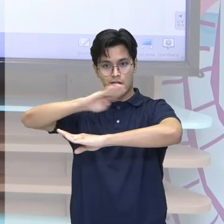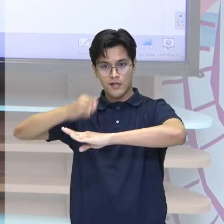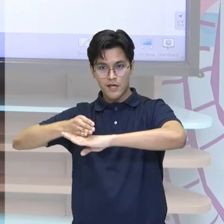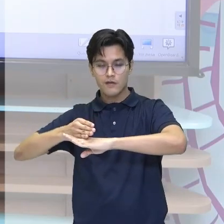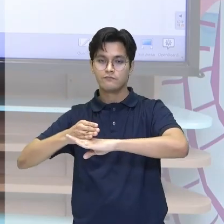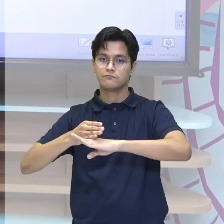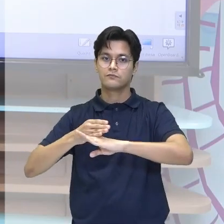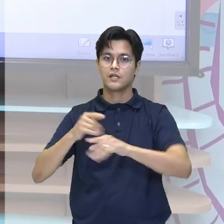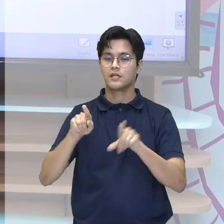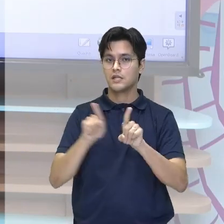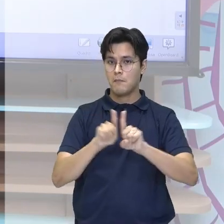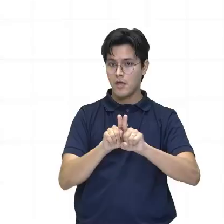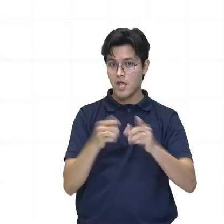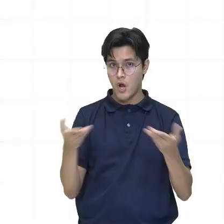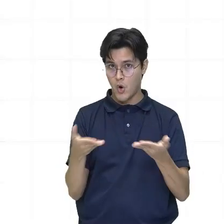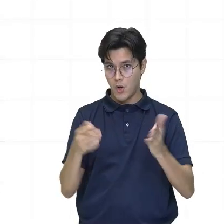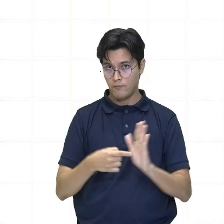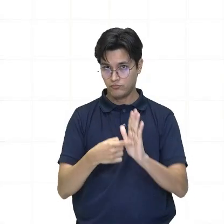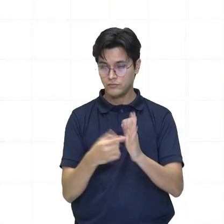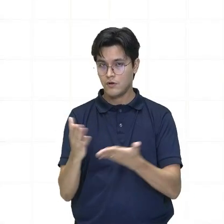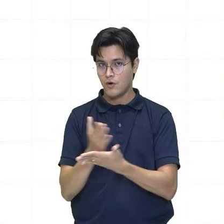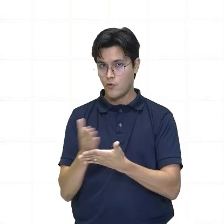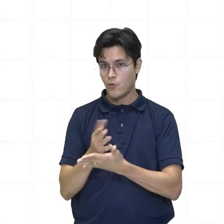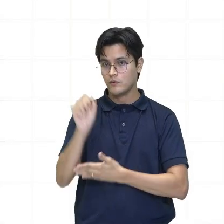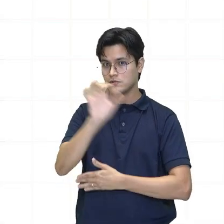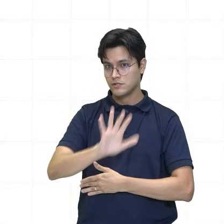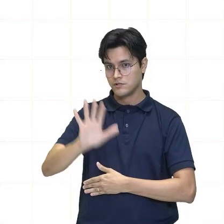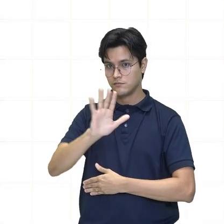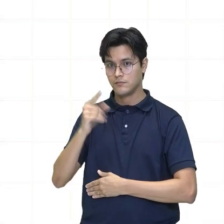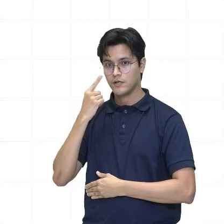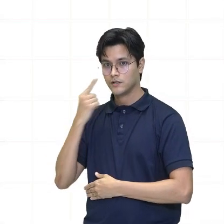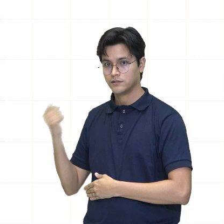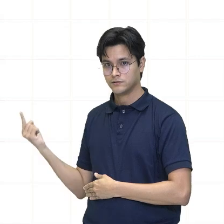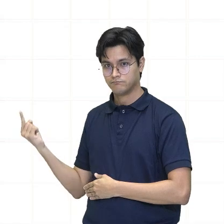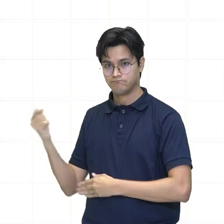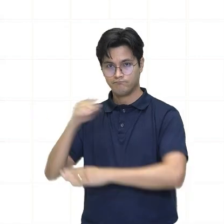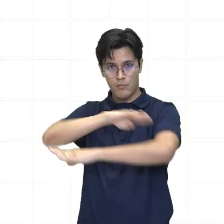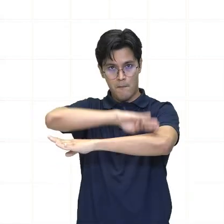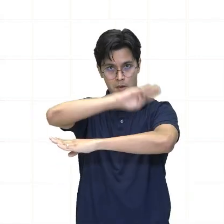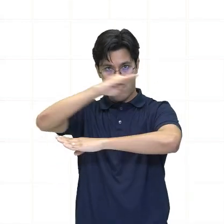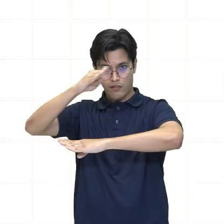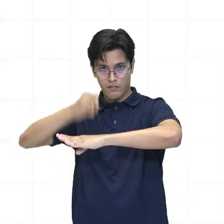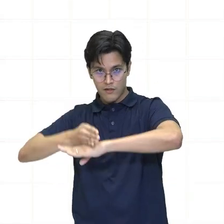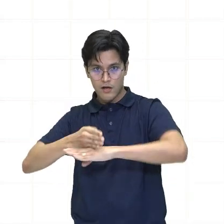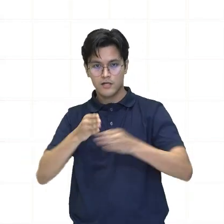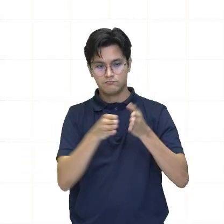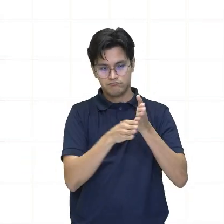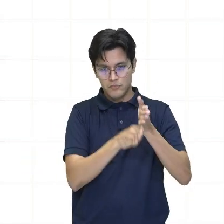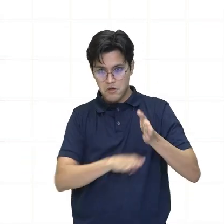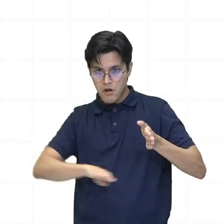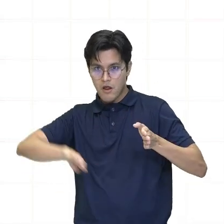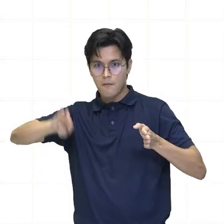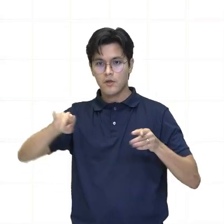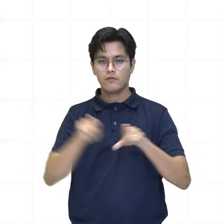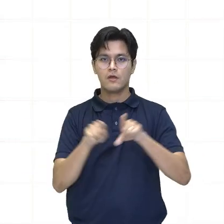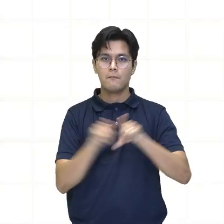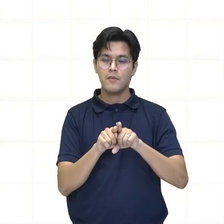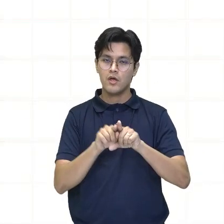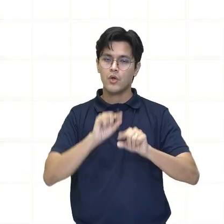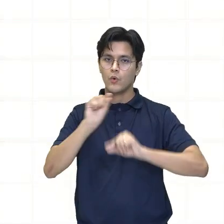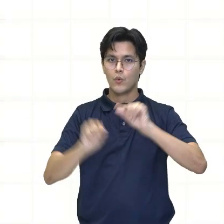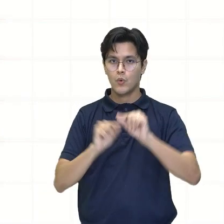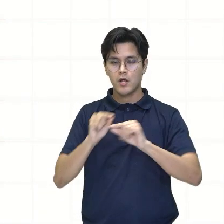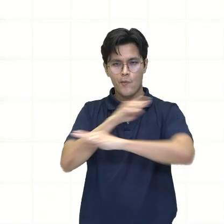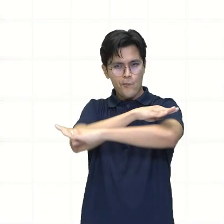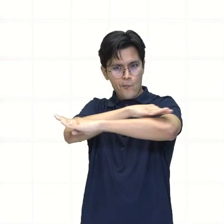algumas imagens para vocês observarem. Aí nós temos os planaltos, as depressões, as planícies, né,